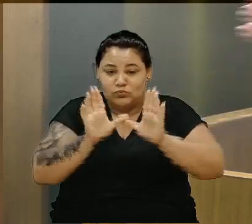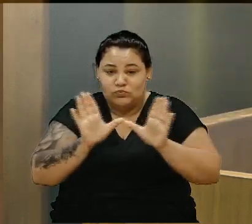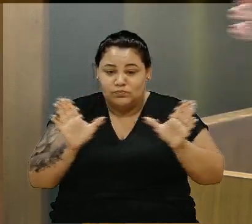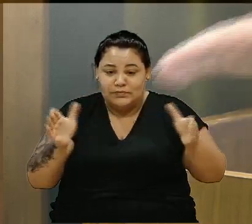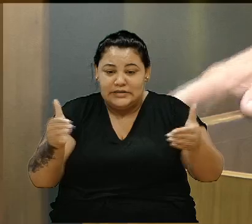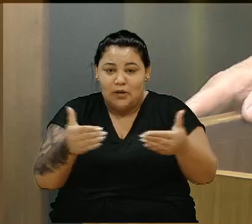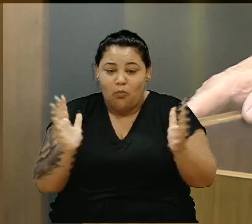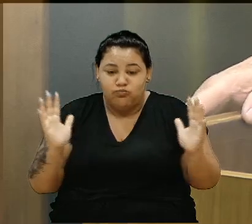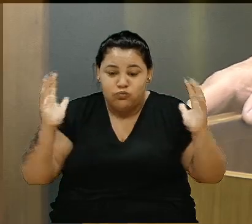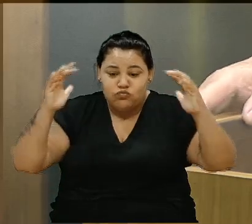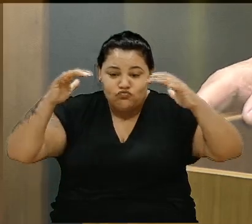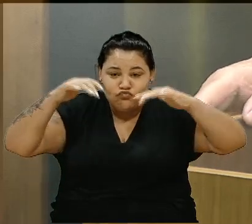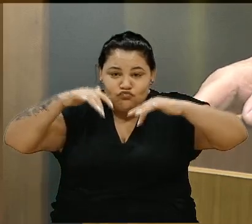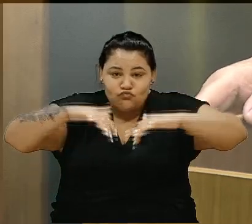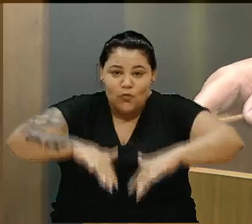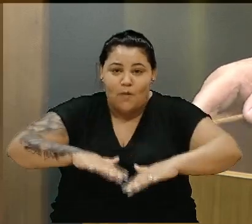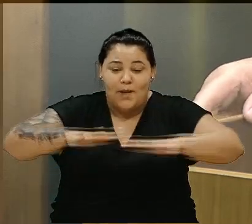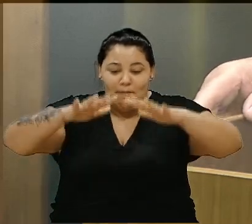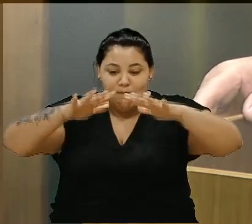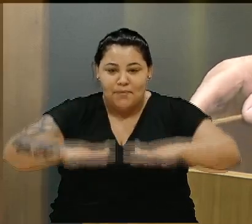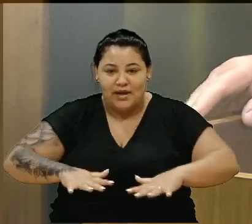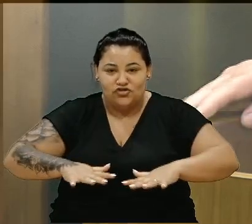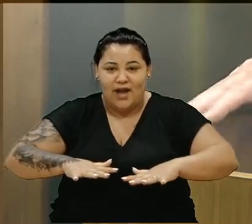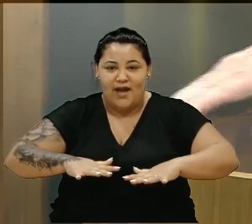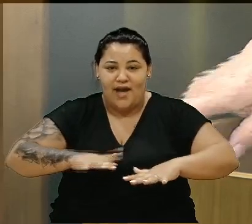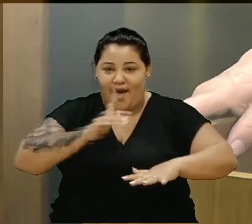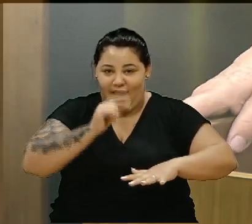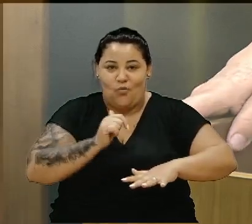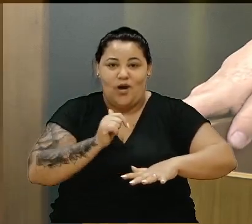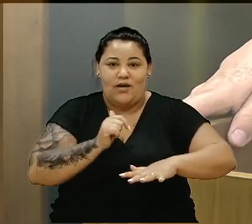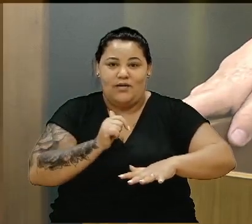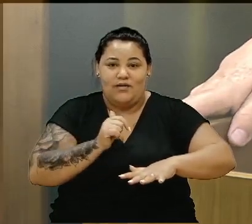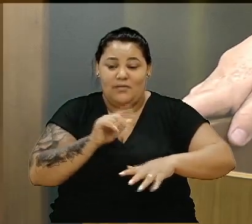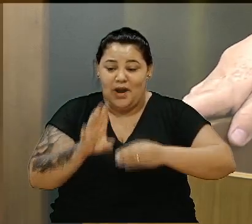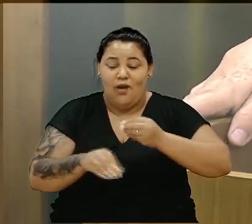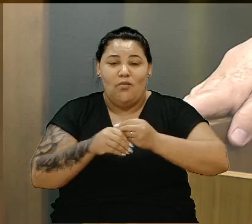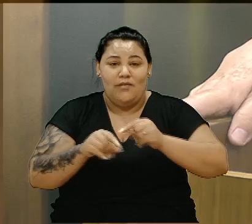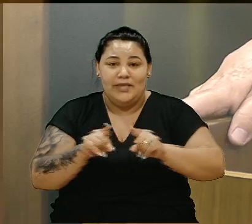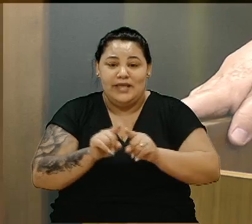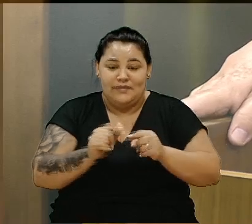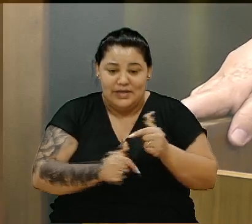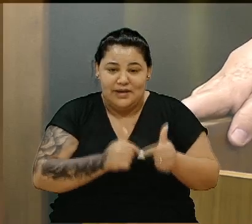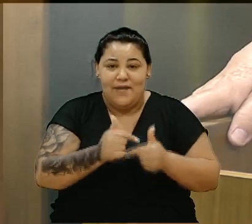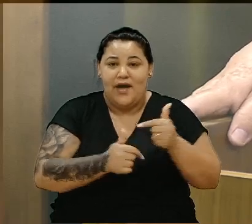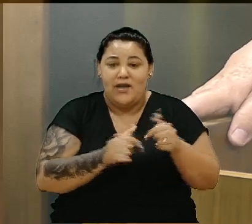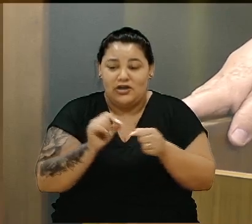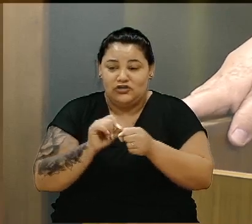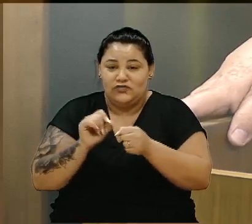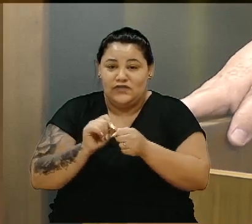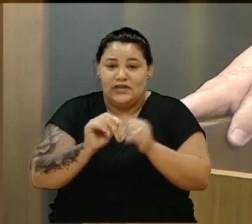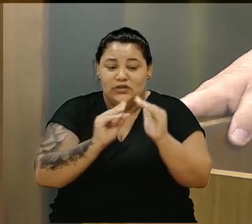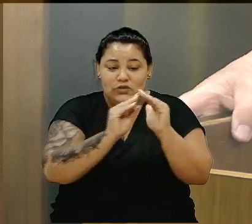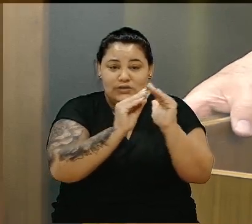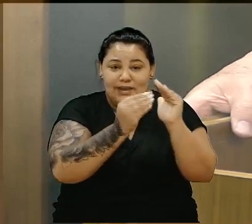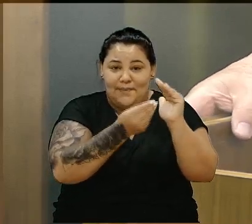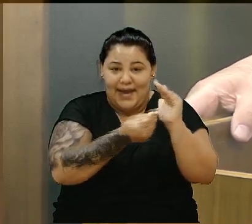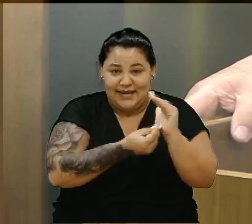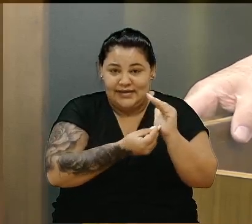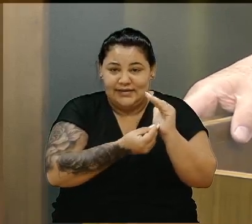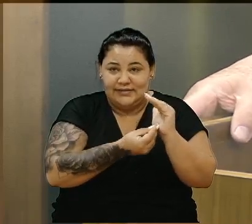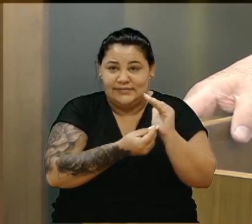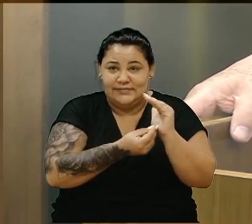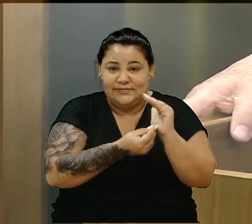para complementar esse trabalho do piscinão, fizemos, então, no SAMAI, uma descarga de fundo,